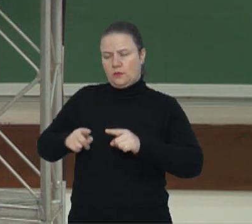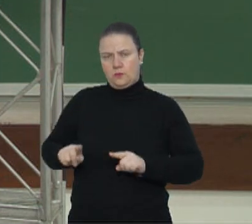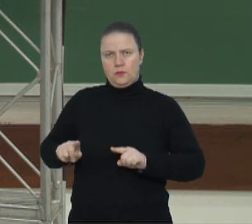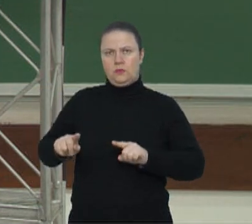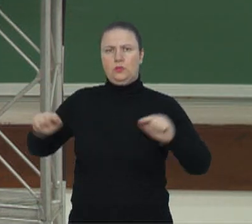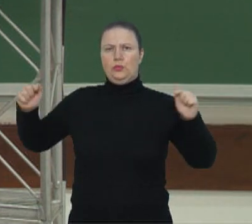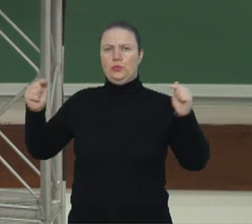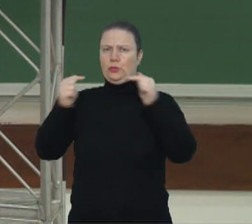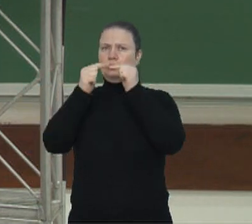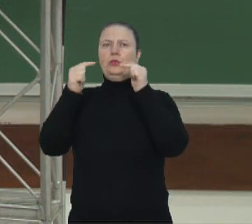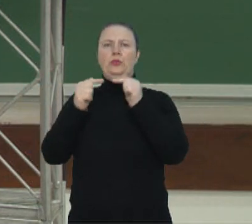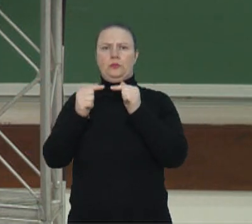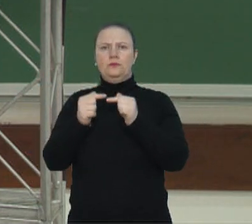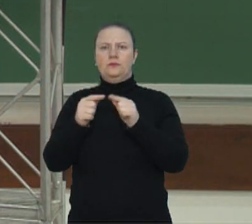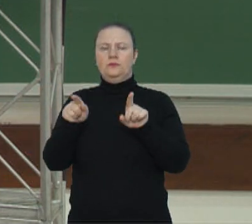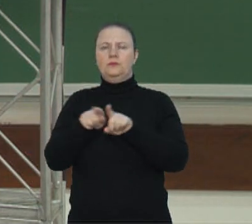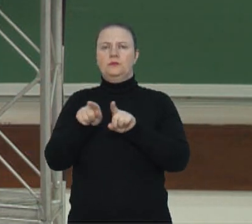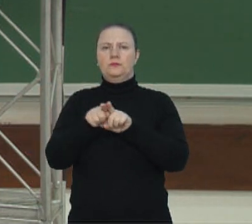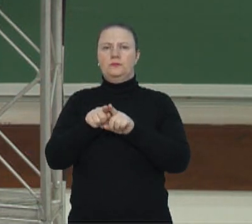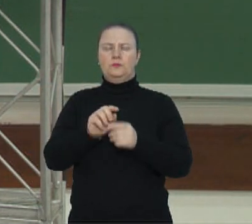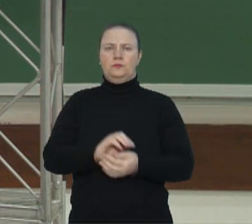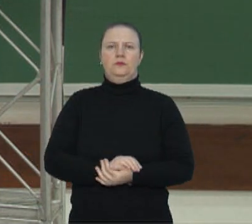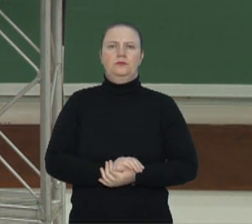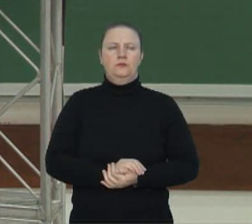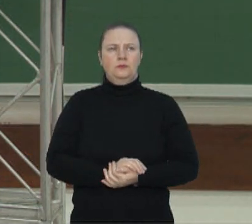de elementos.